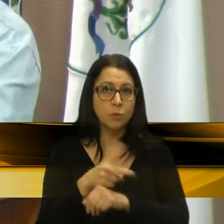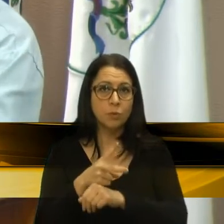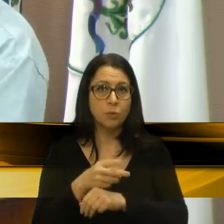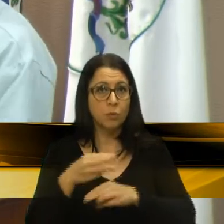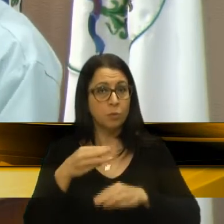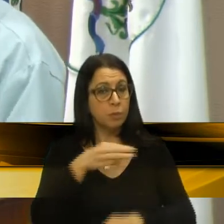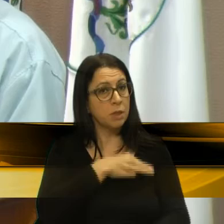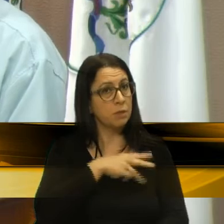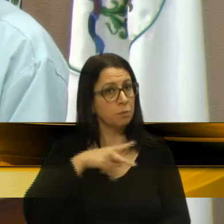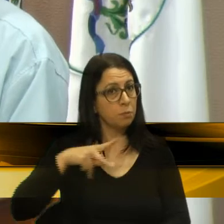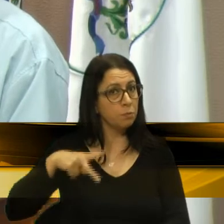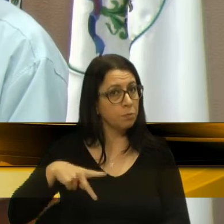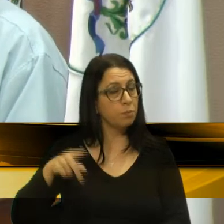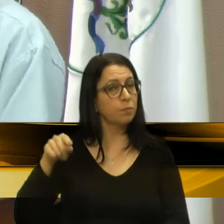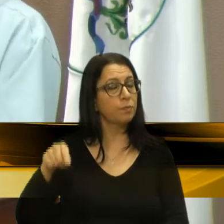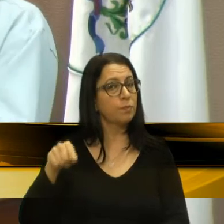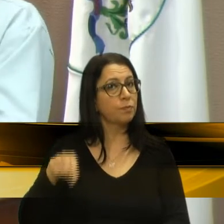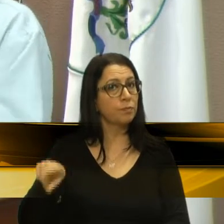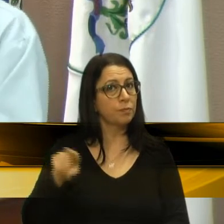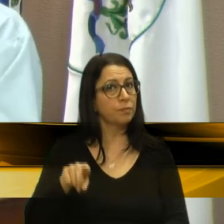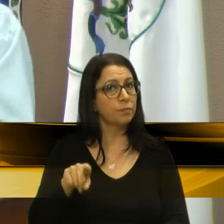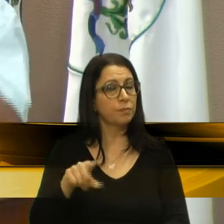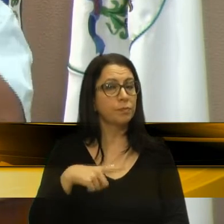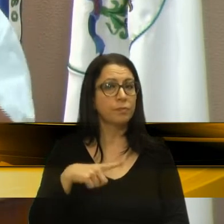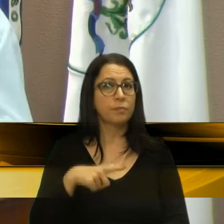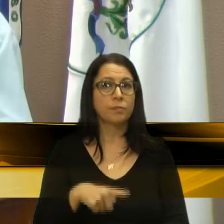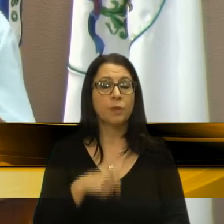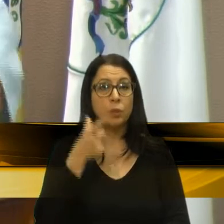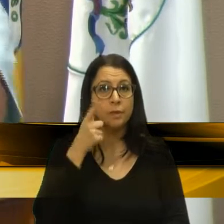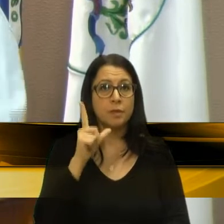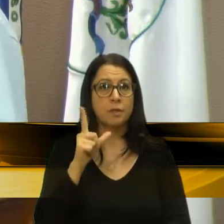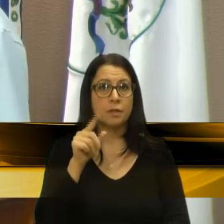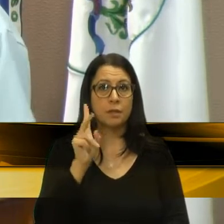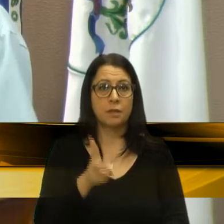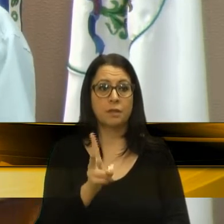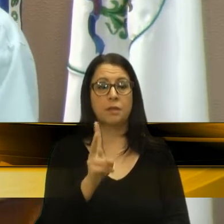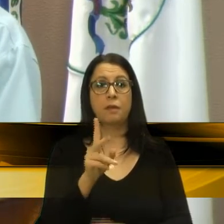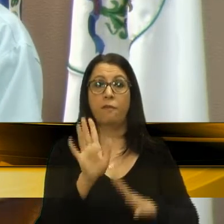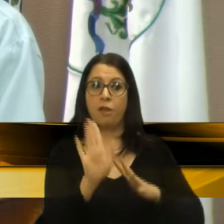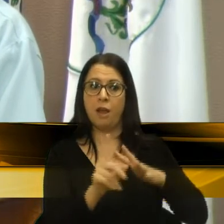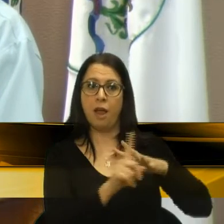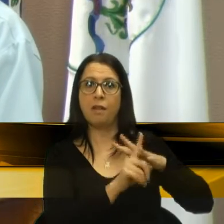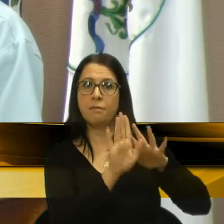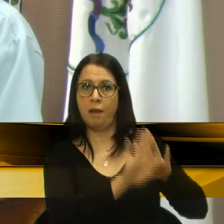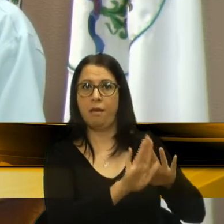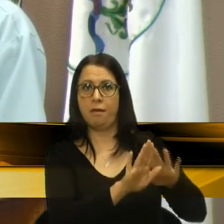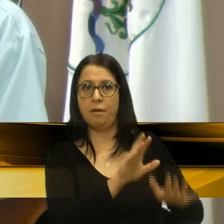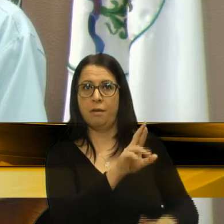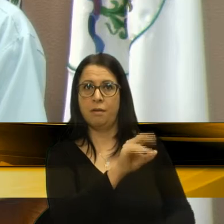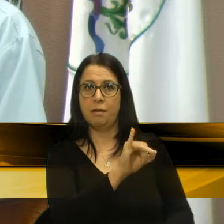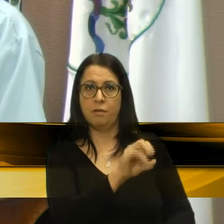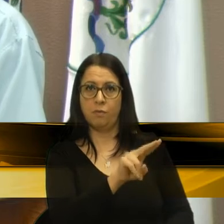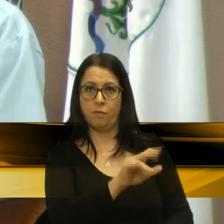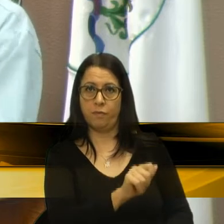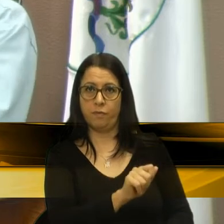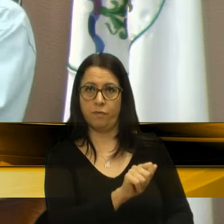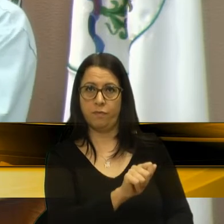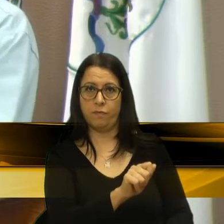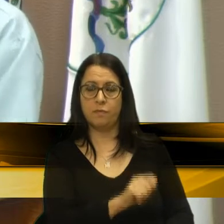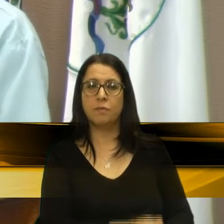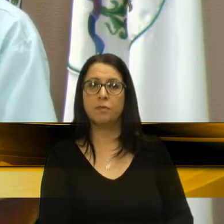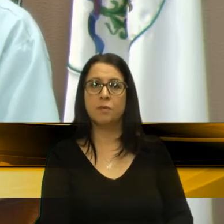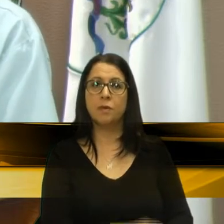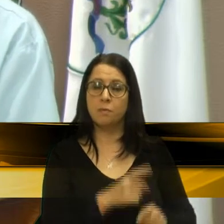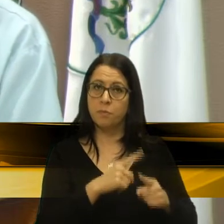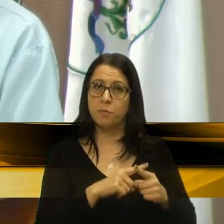público na ocasião pra conseguir segurar aquela antena lá em criou por conta por